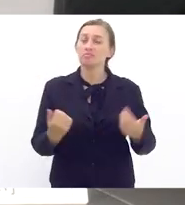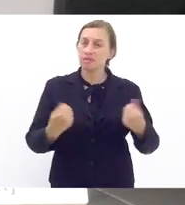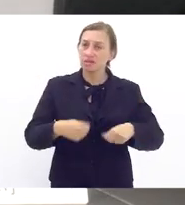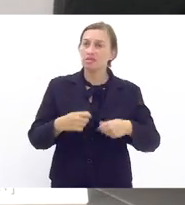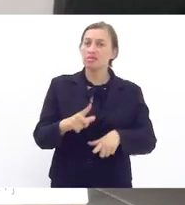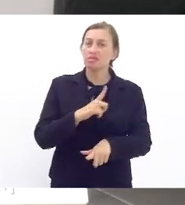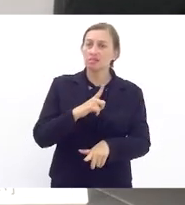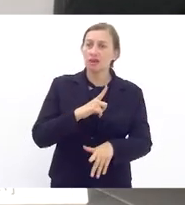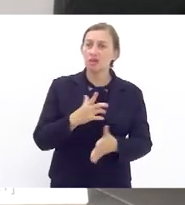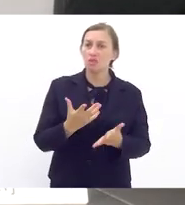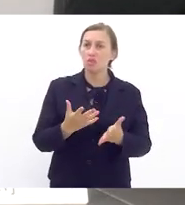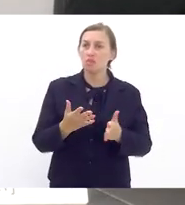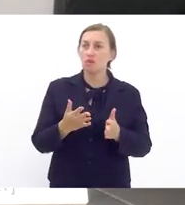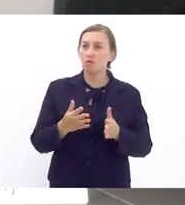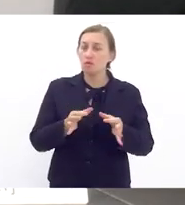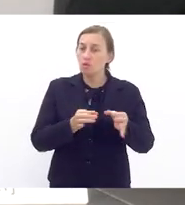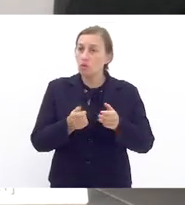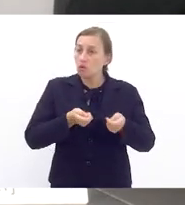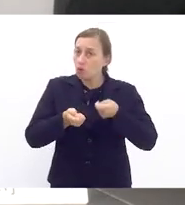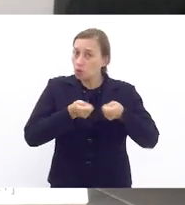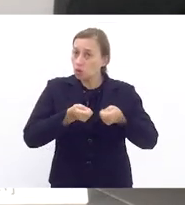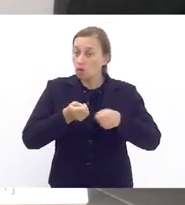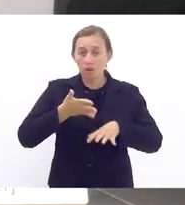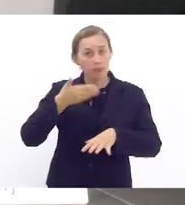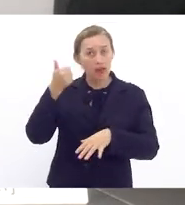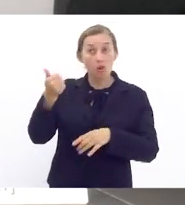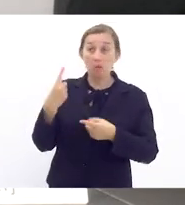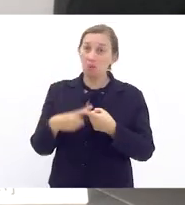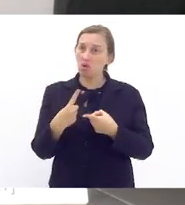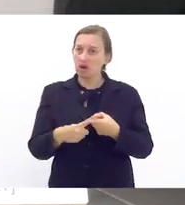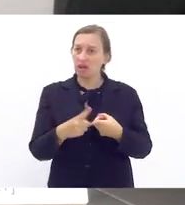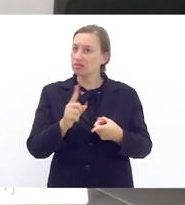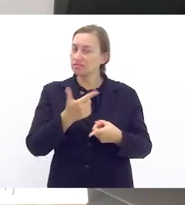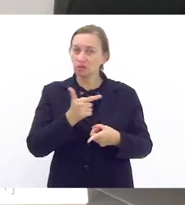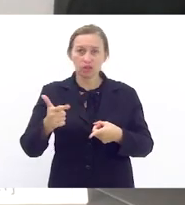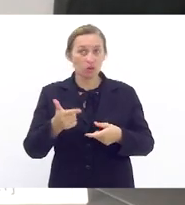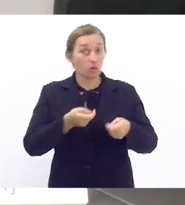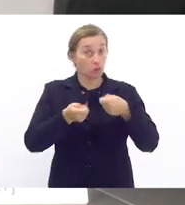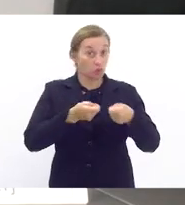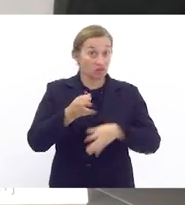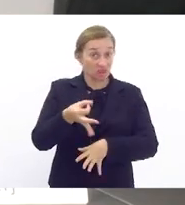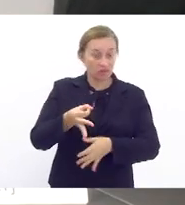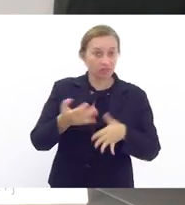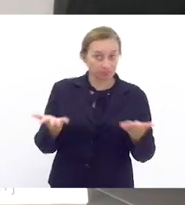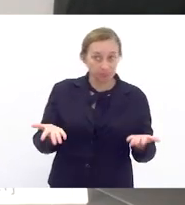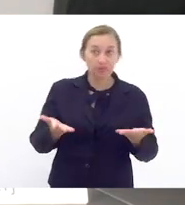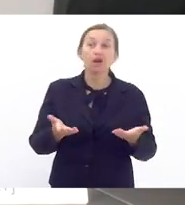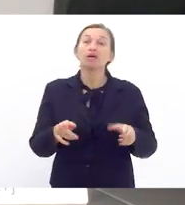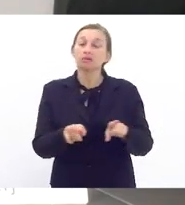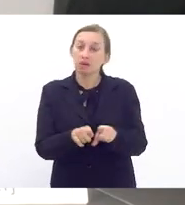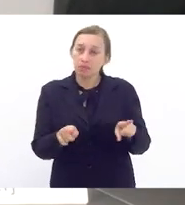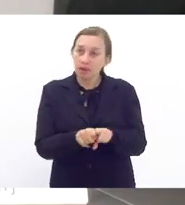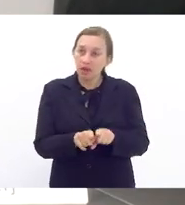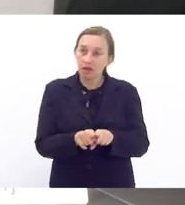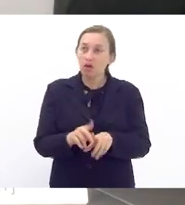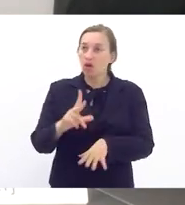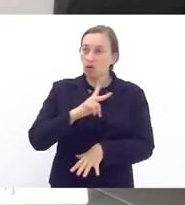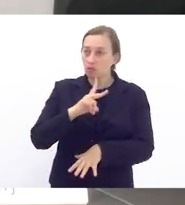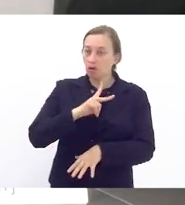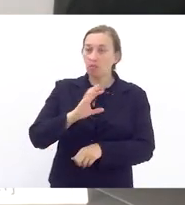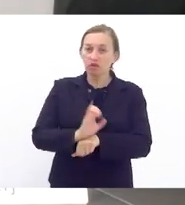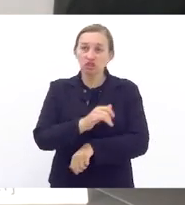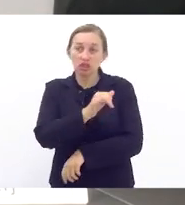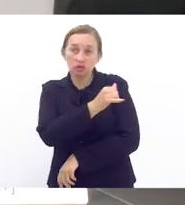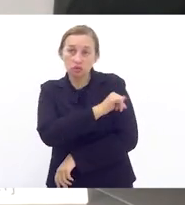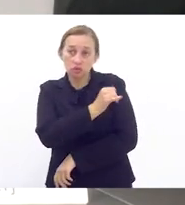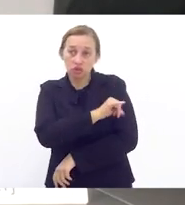ter um padrão de controle melhor, porque não está tendo esse controle, né? E aí cabe também ao próprio Estado do Rio, com a sua